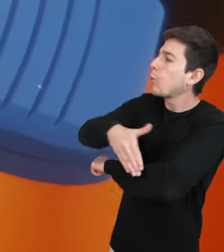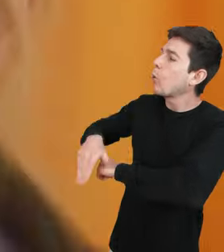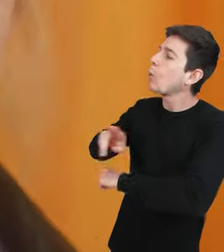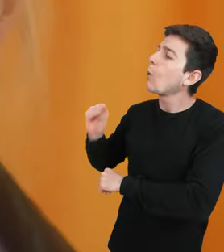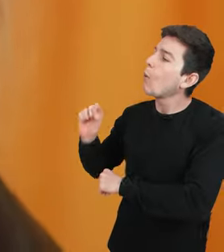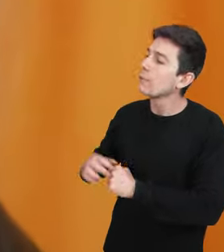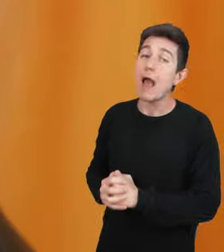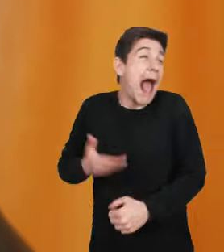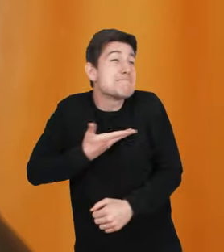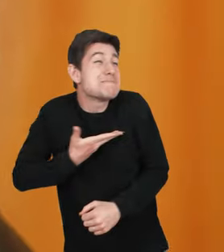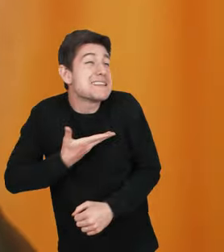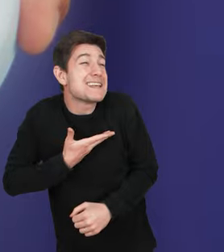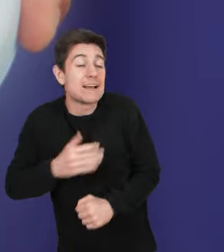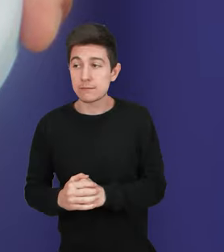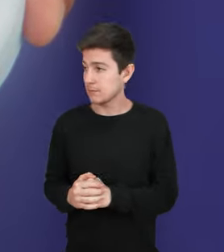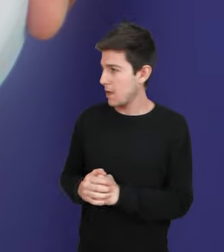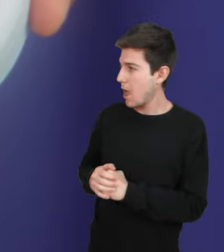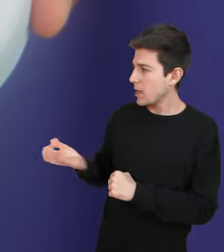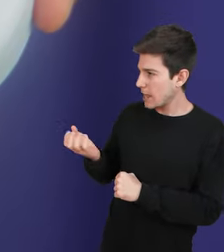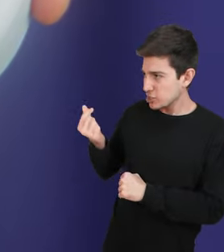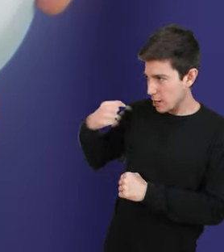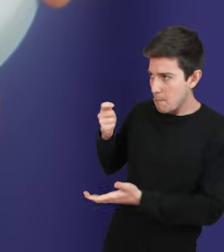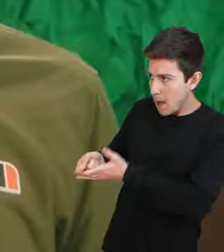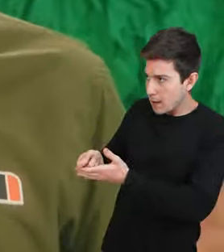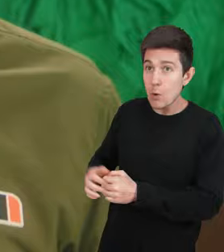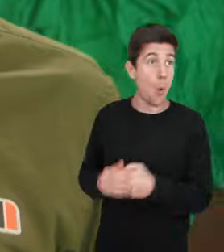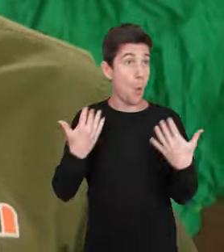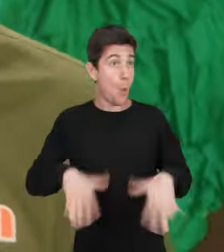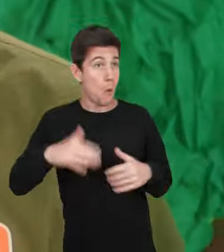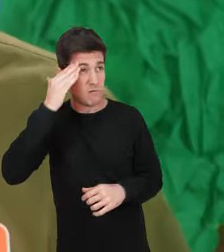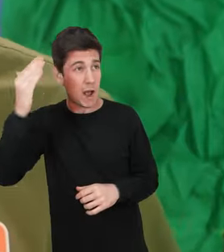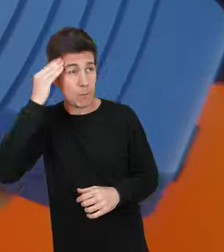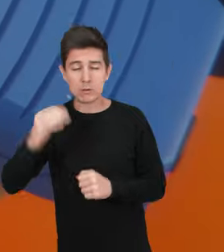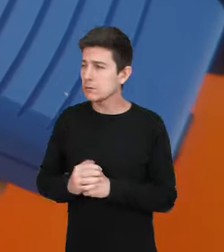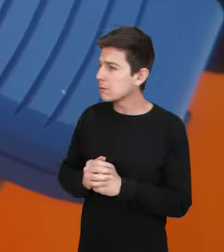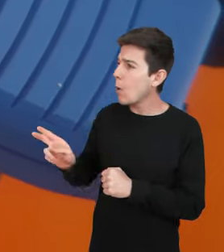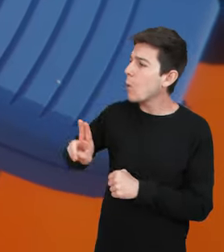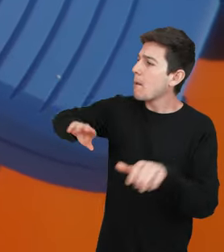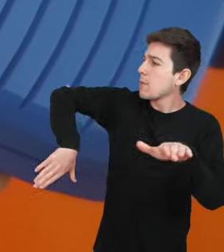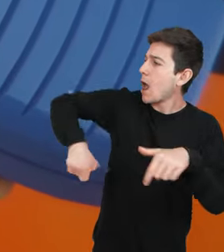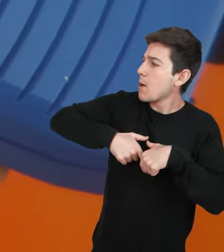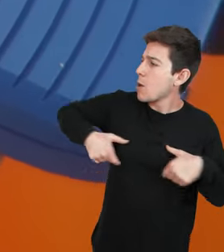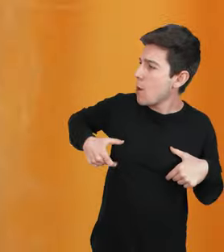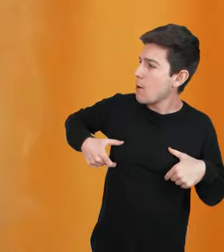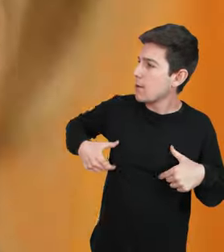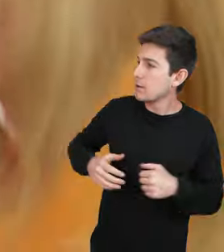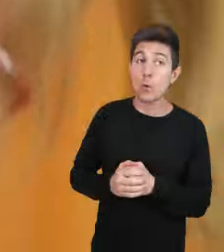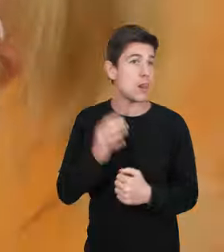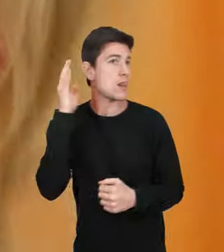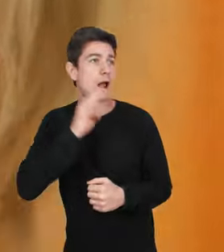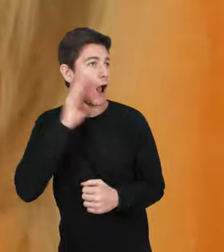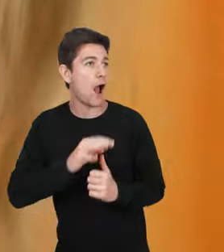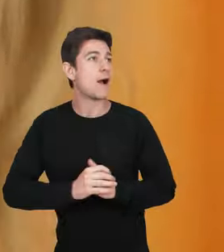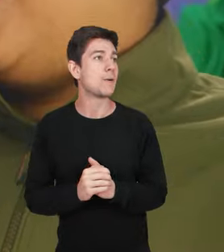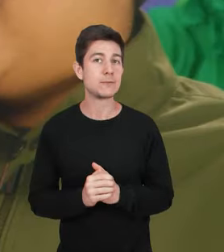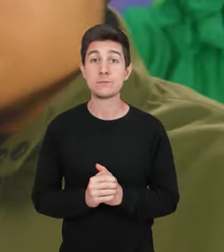você mora? Minha nova melhor amiga! Quer ganhar um dinheirinho extra? Tão popular! Por que você não coloca sua roupa de praia? Isso é